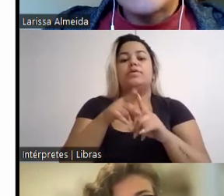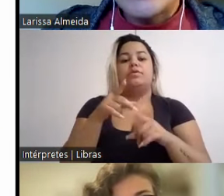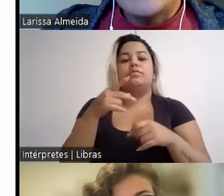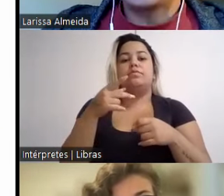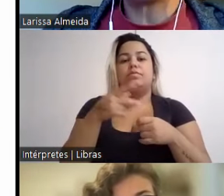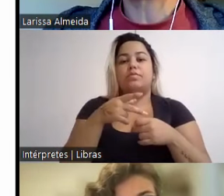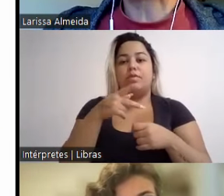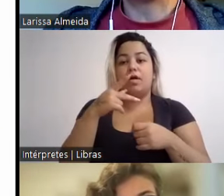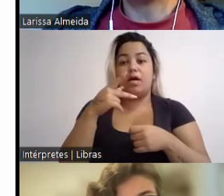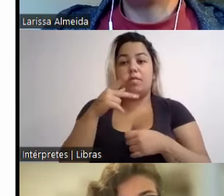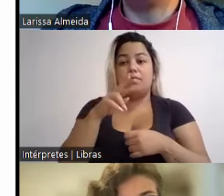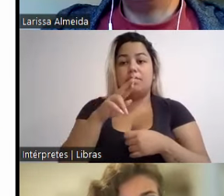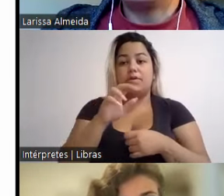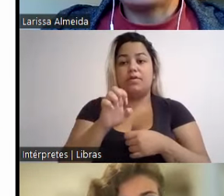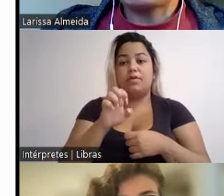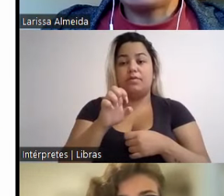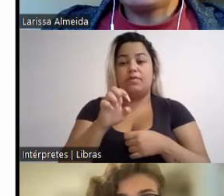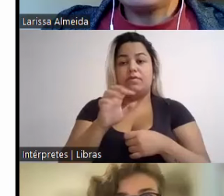tem assento no...